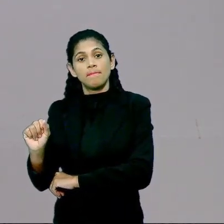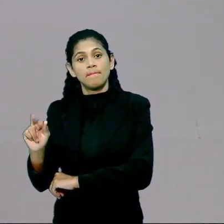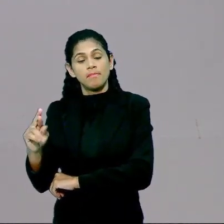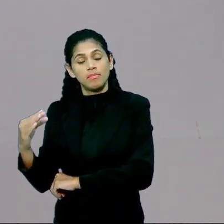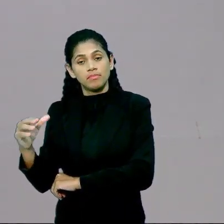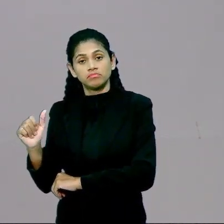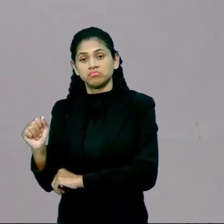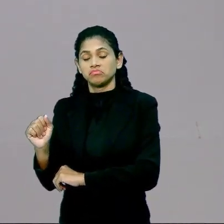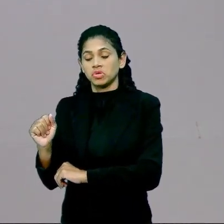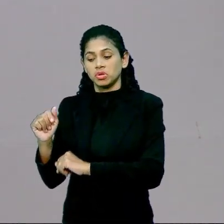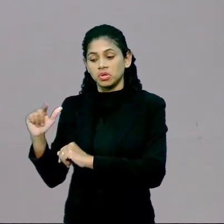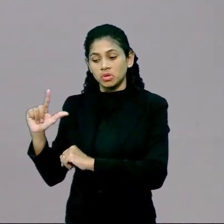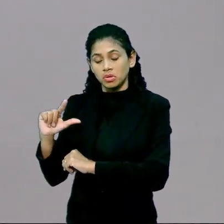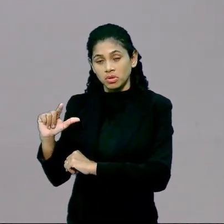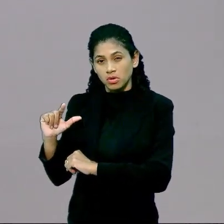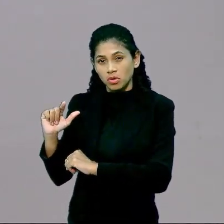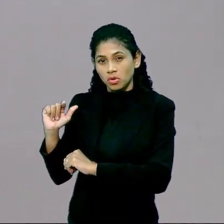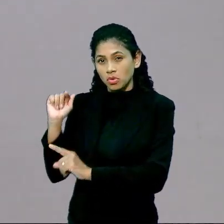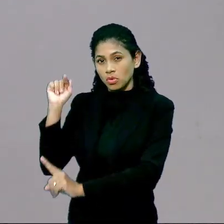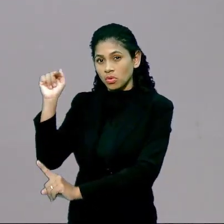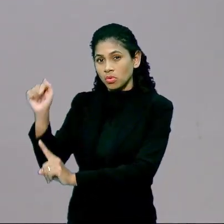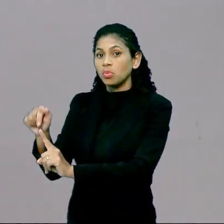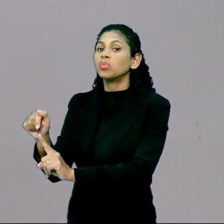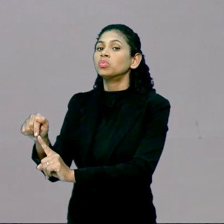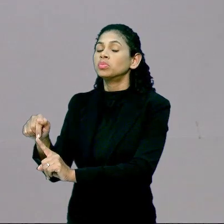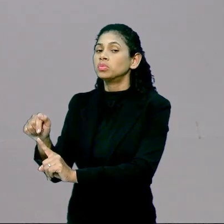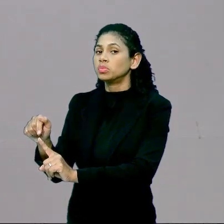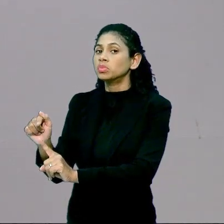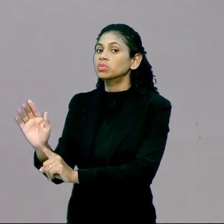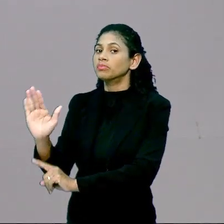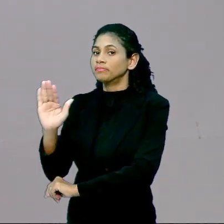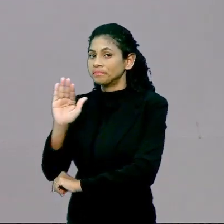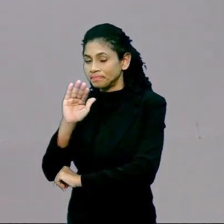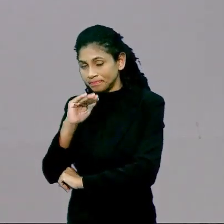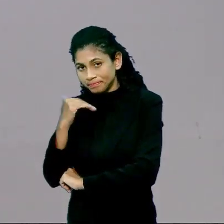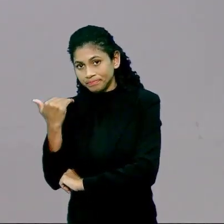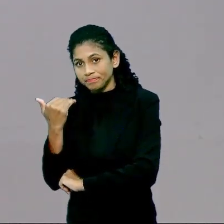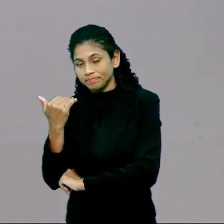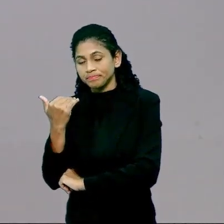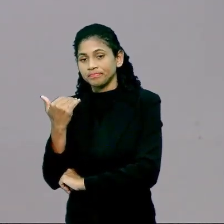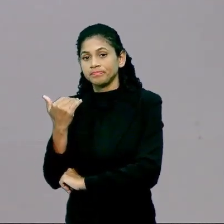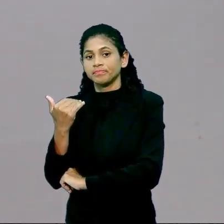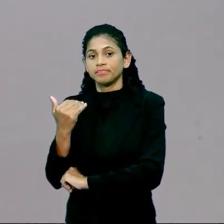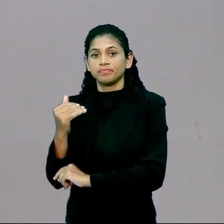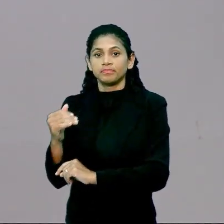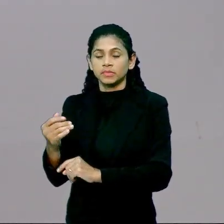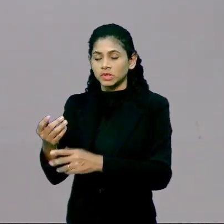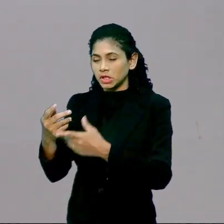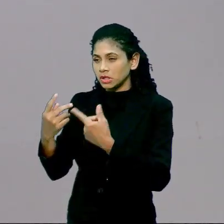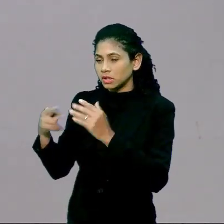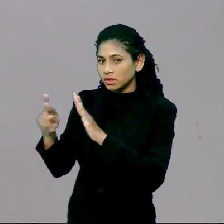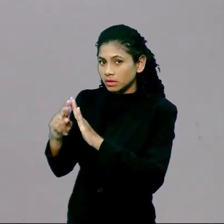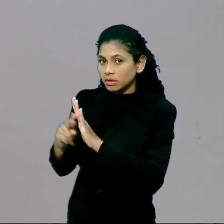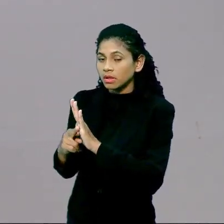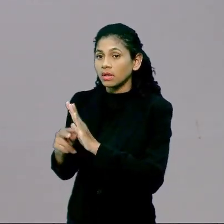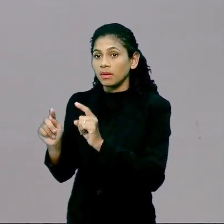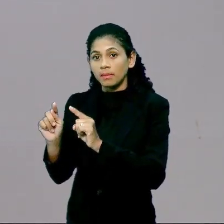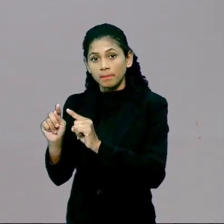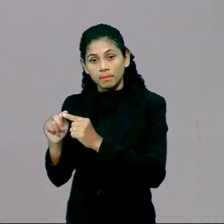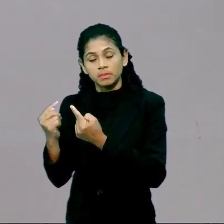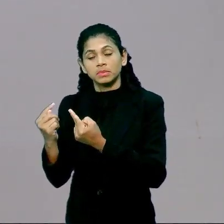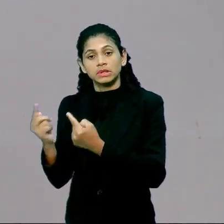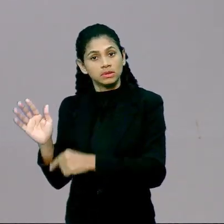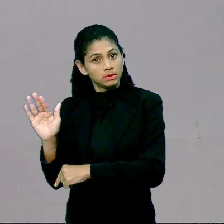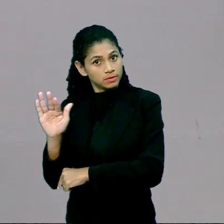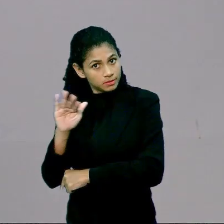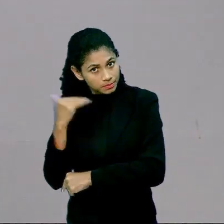de enriquecimento, tanto de cultural, filosófico, postural, mas também um pouco mais letal.